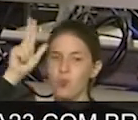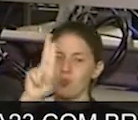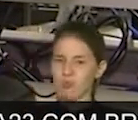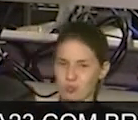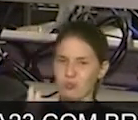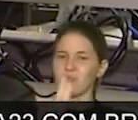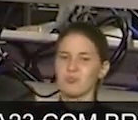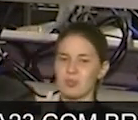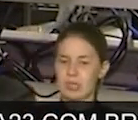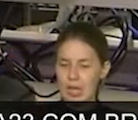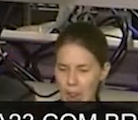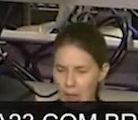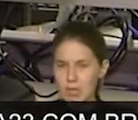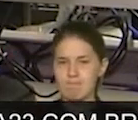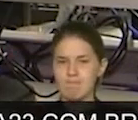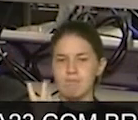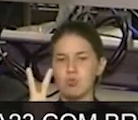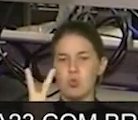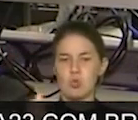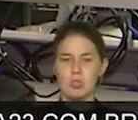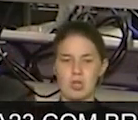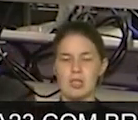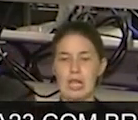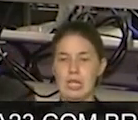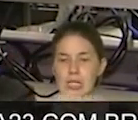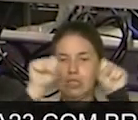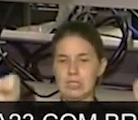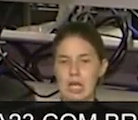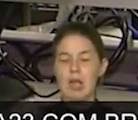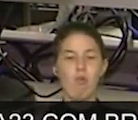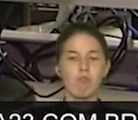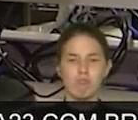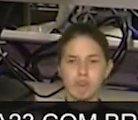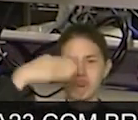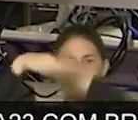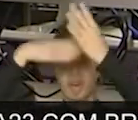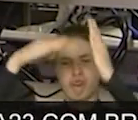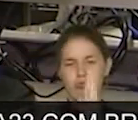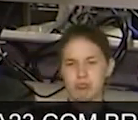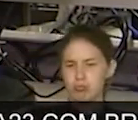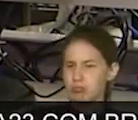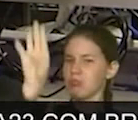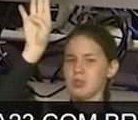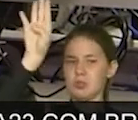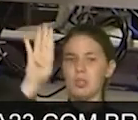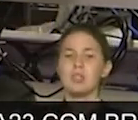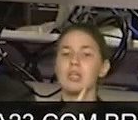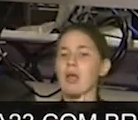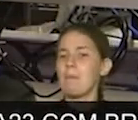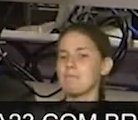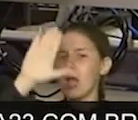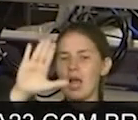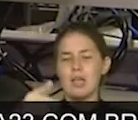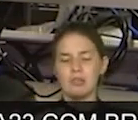E desde que foi lançado há 2 anos, o sistema tem tido um crescimento acelerado. Já foram registradas mais